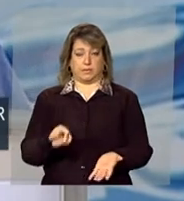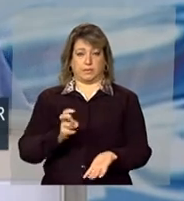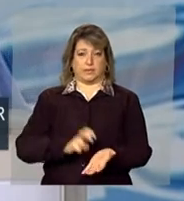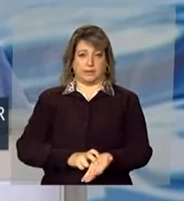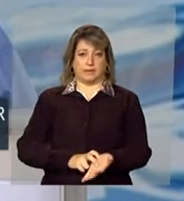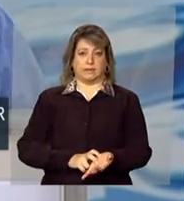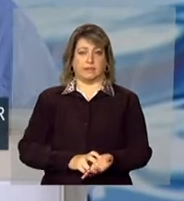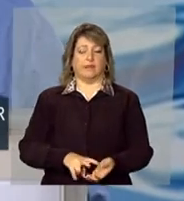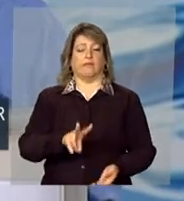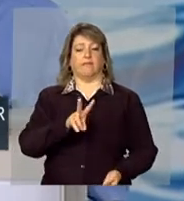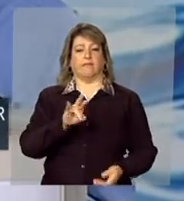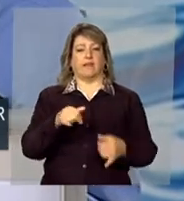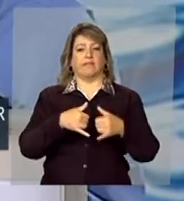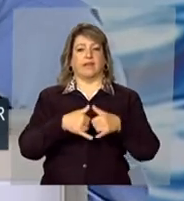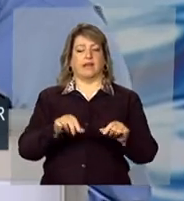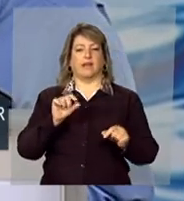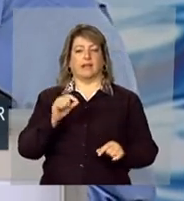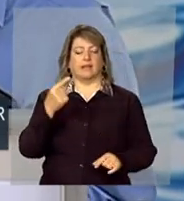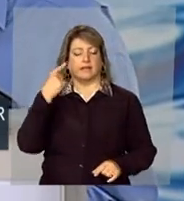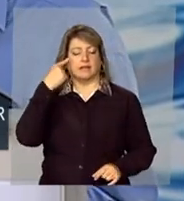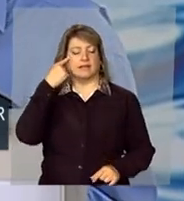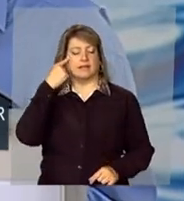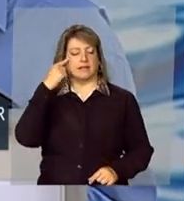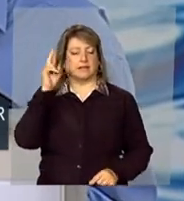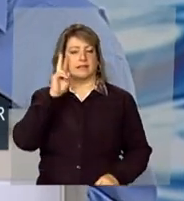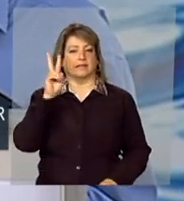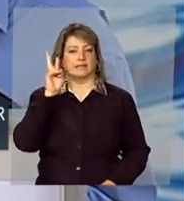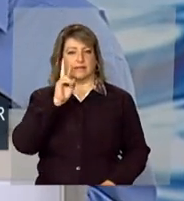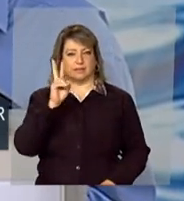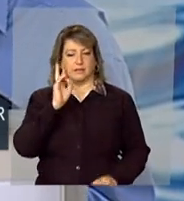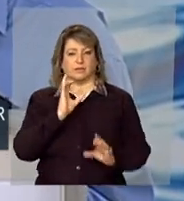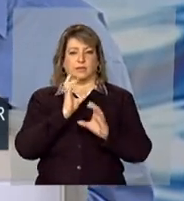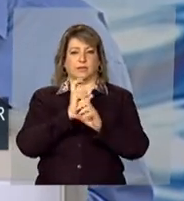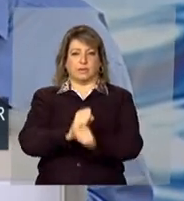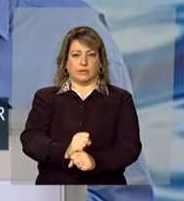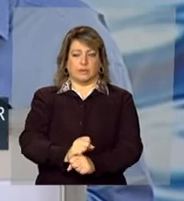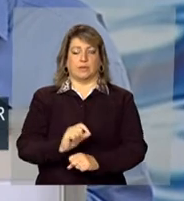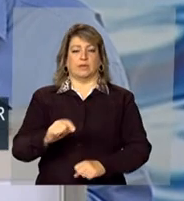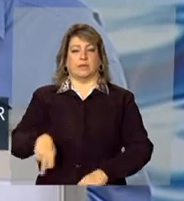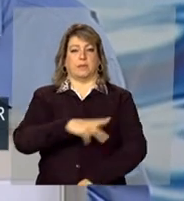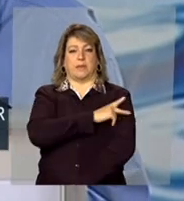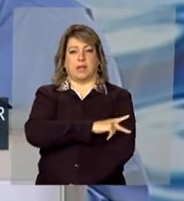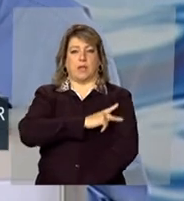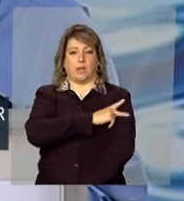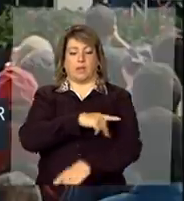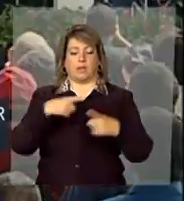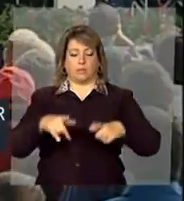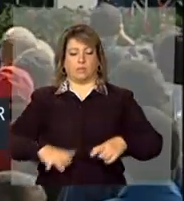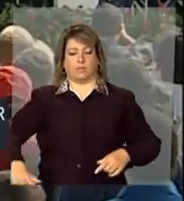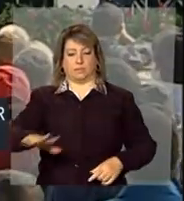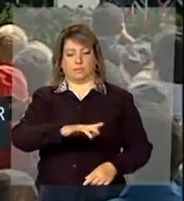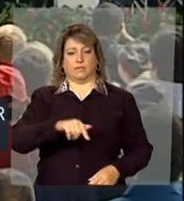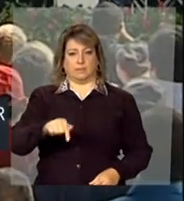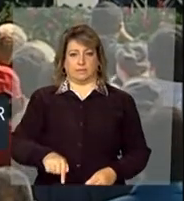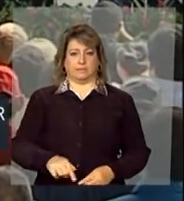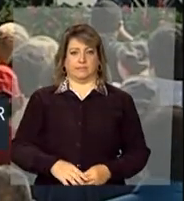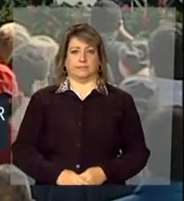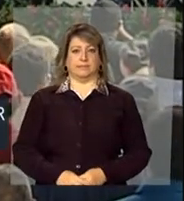vai ficar na história do sertão do Piauí e desta região.